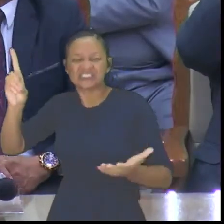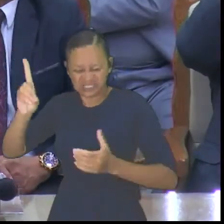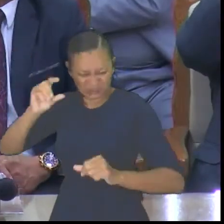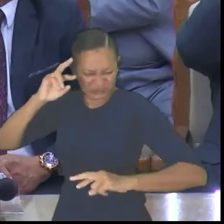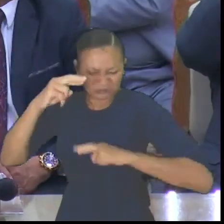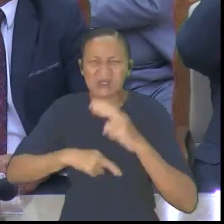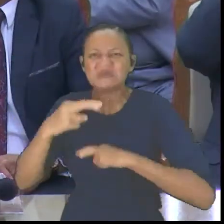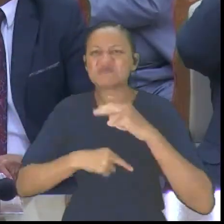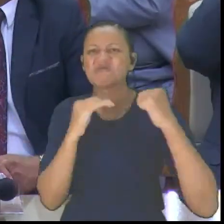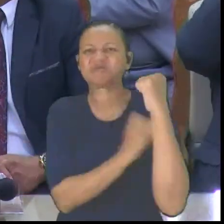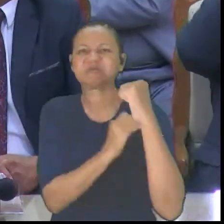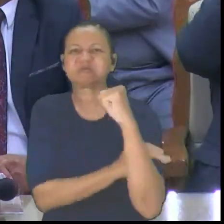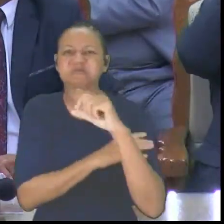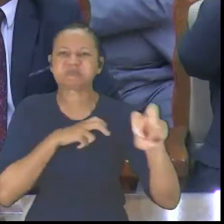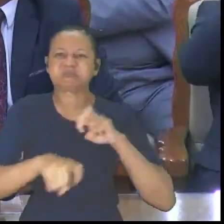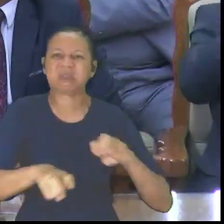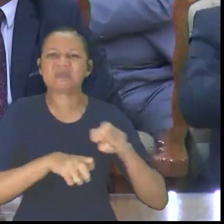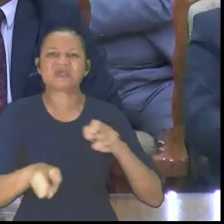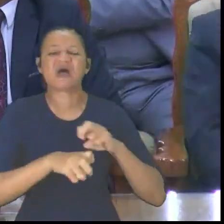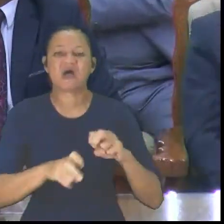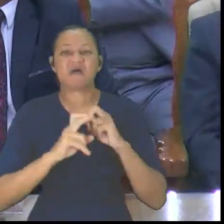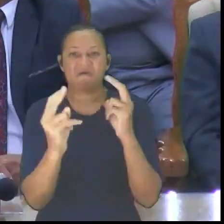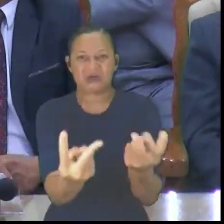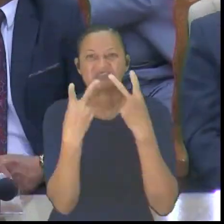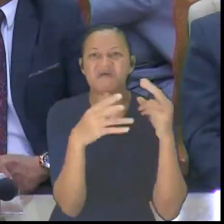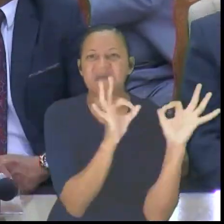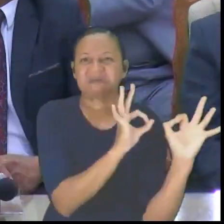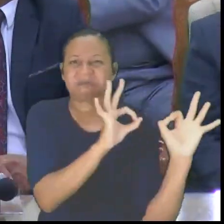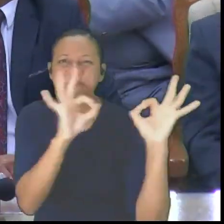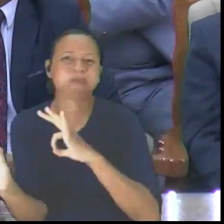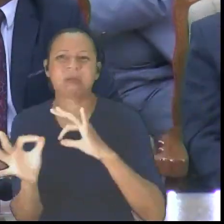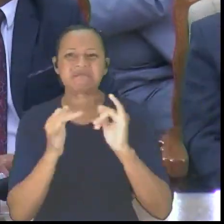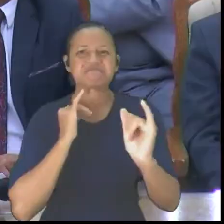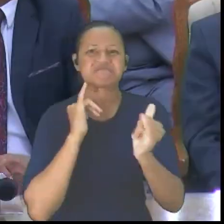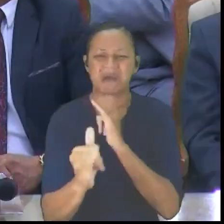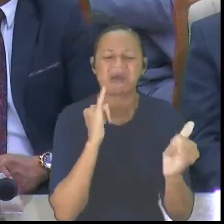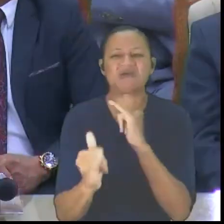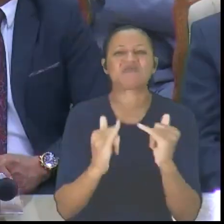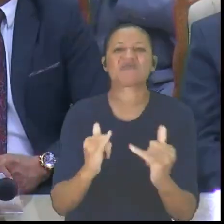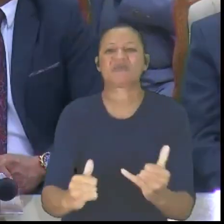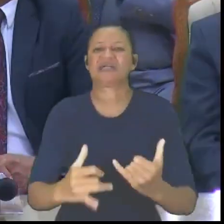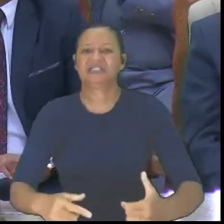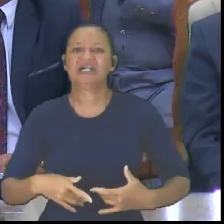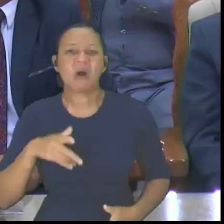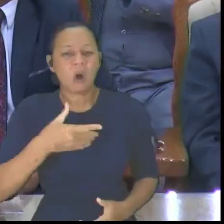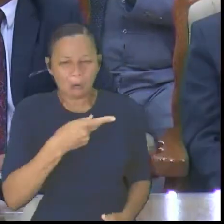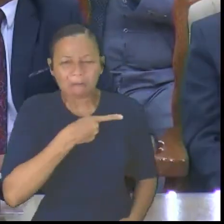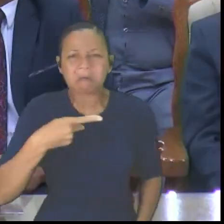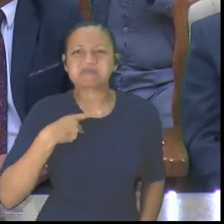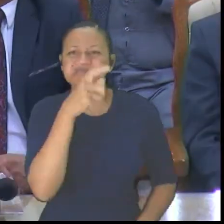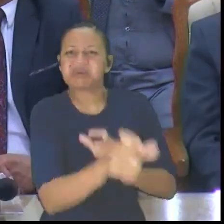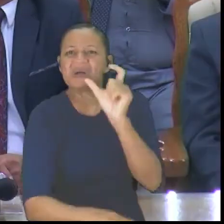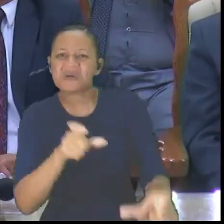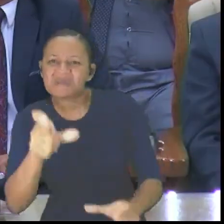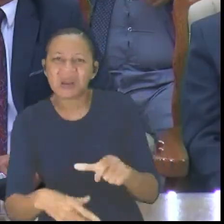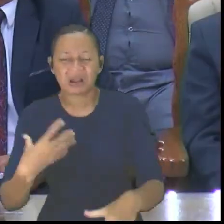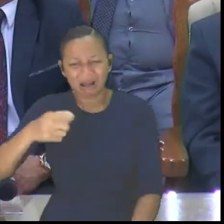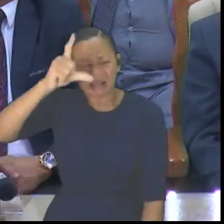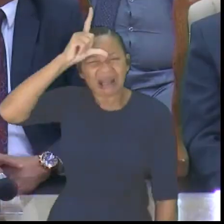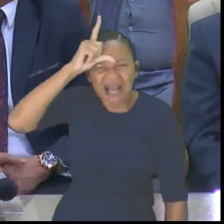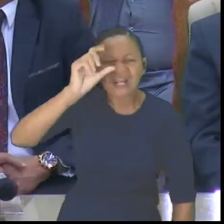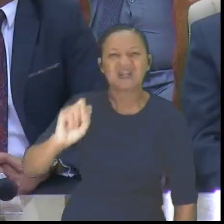nossas forças. Você que me alcança pela internet, seja pastor, seja um